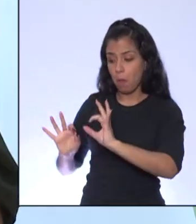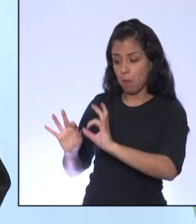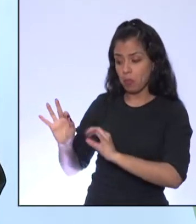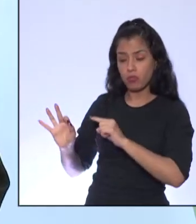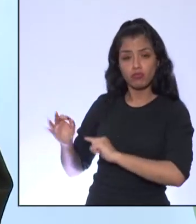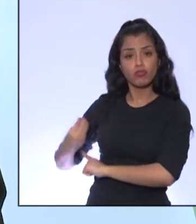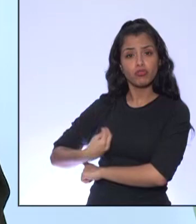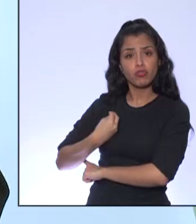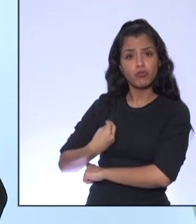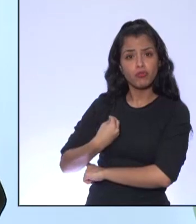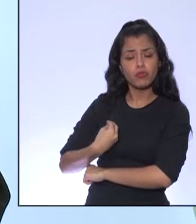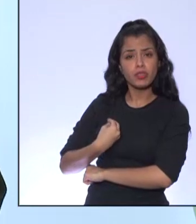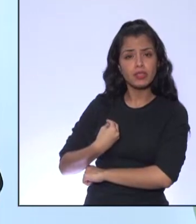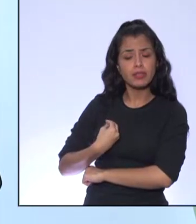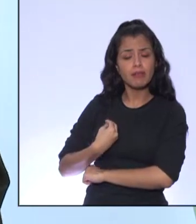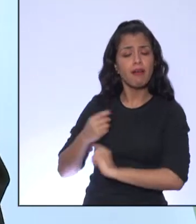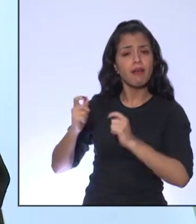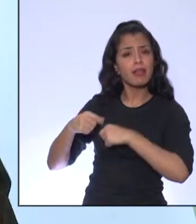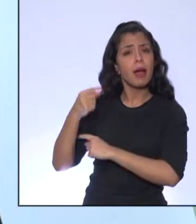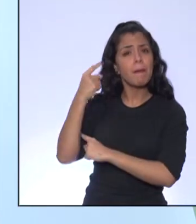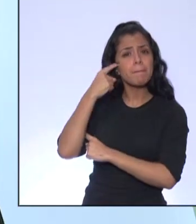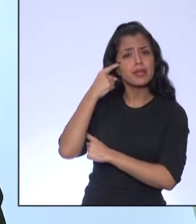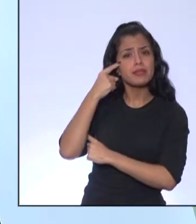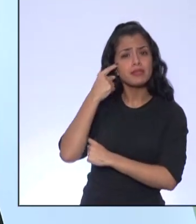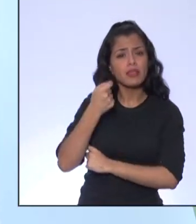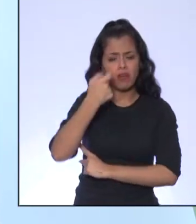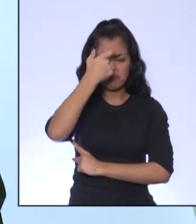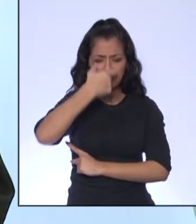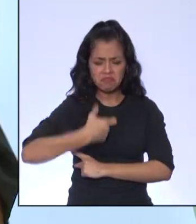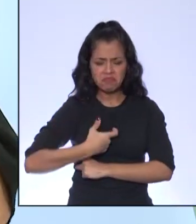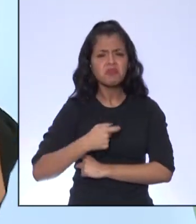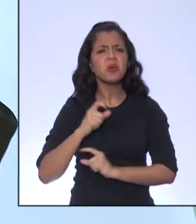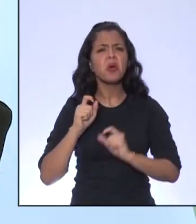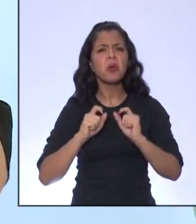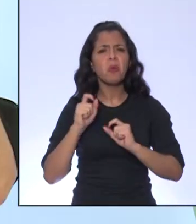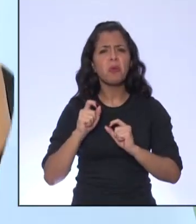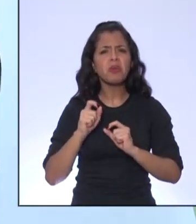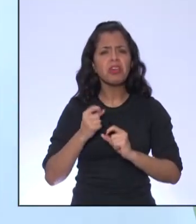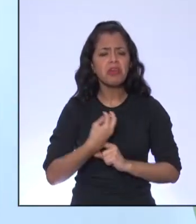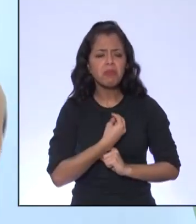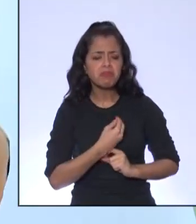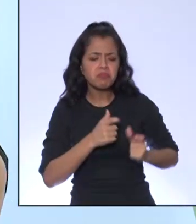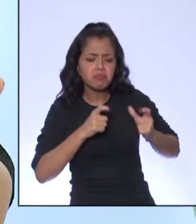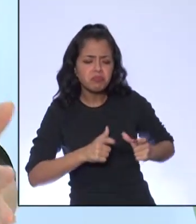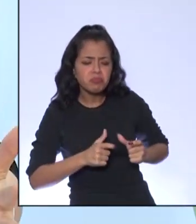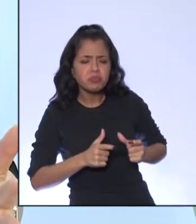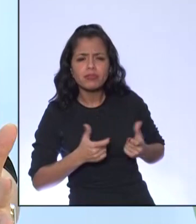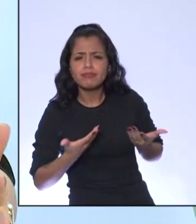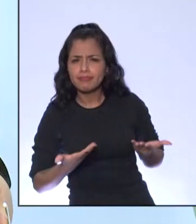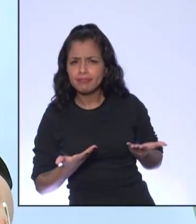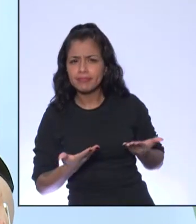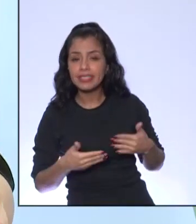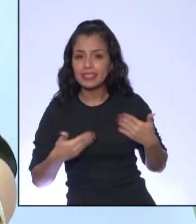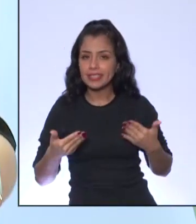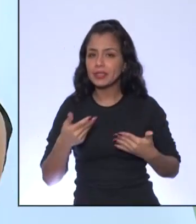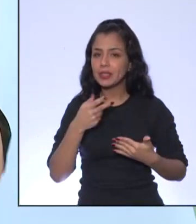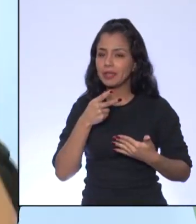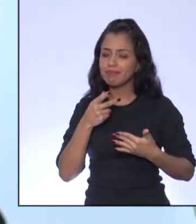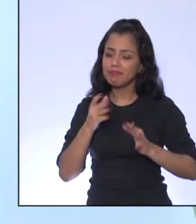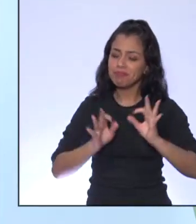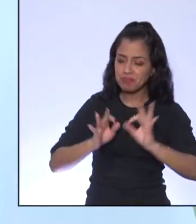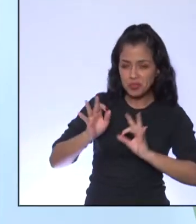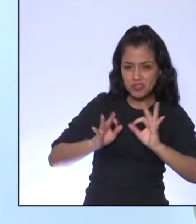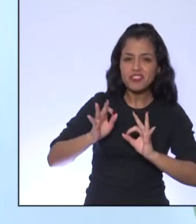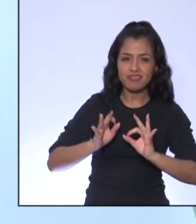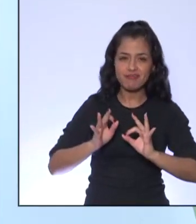pensar o que eu sou hoje, onde eu estou. E também, logicamente, a partir daí, projetar para onde eu vou.